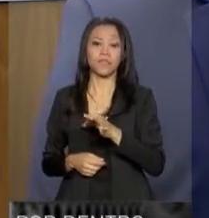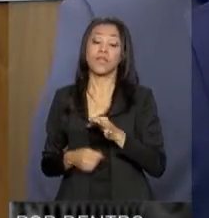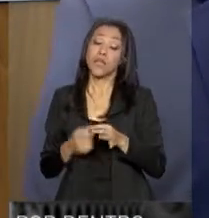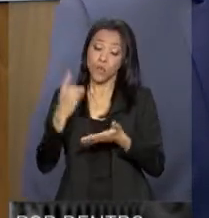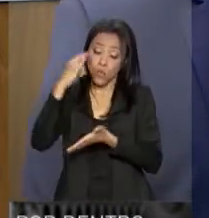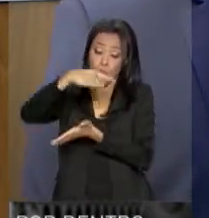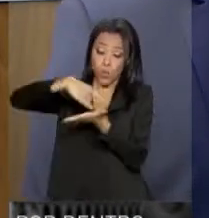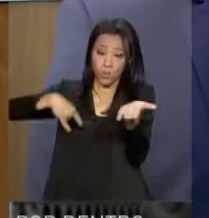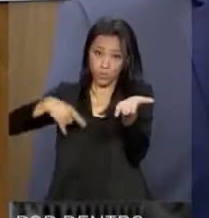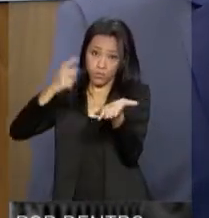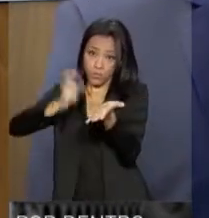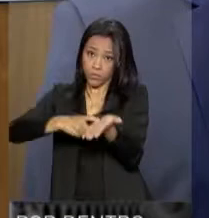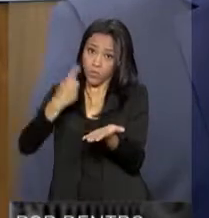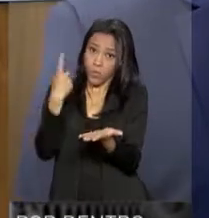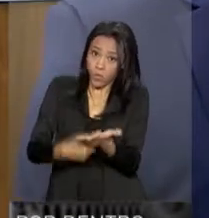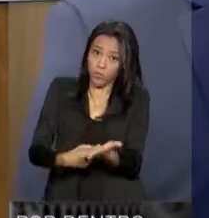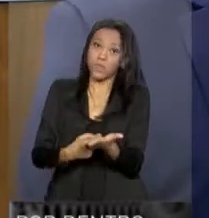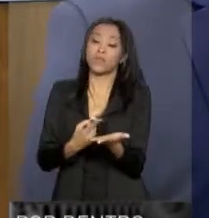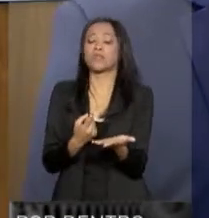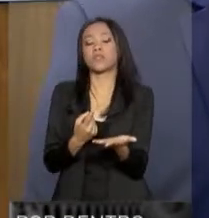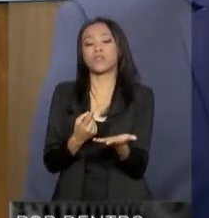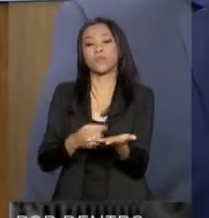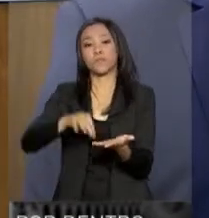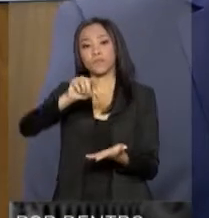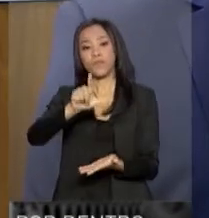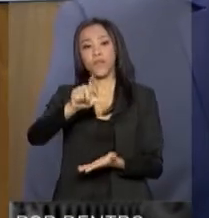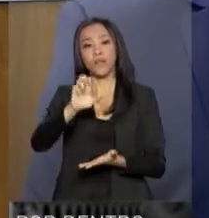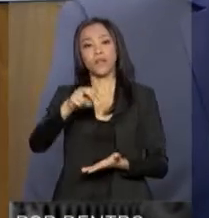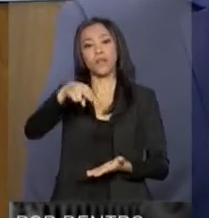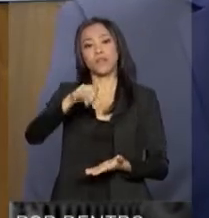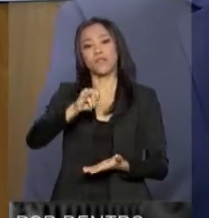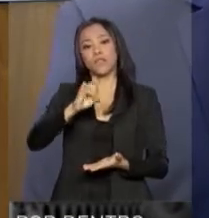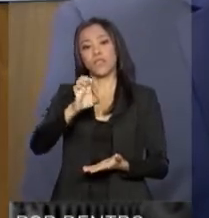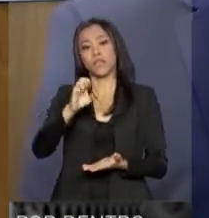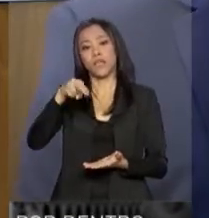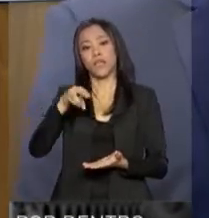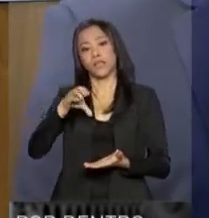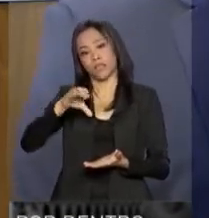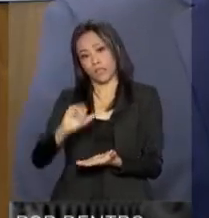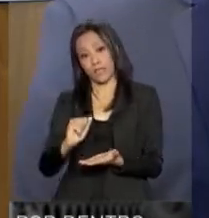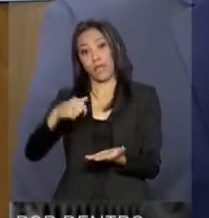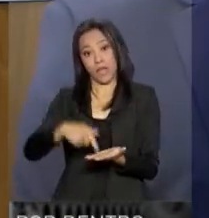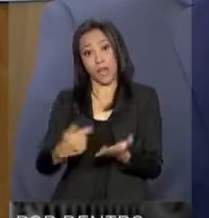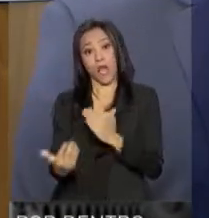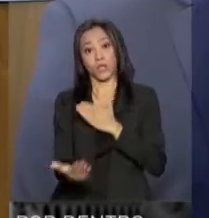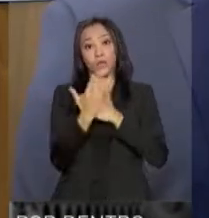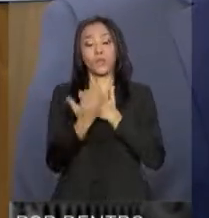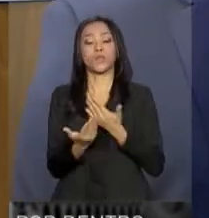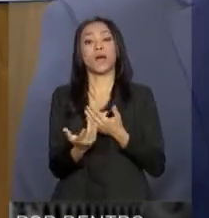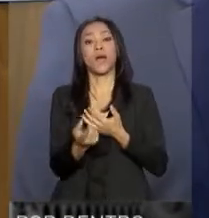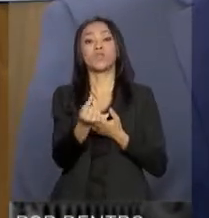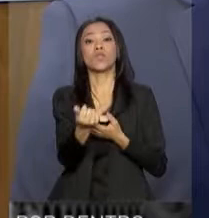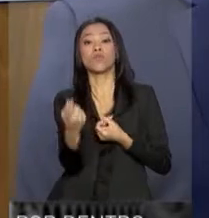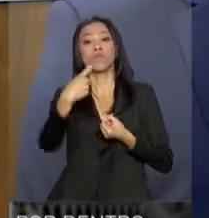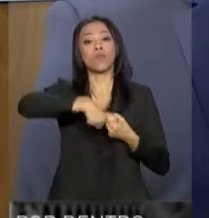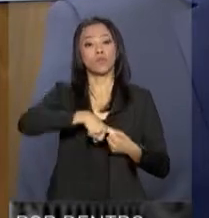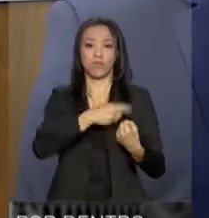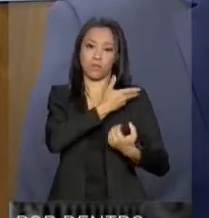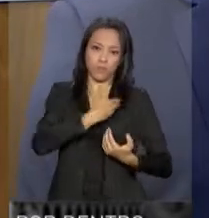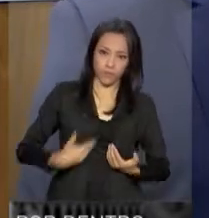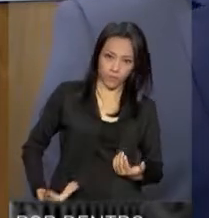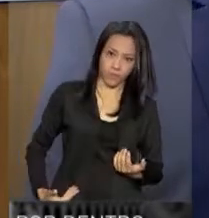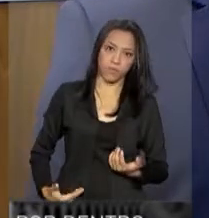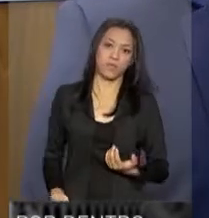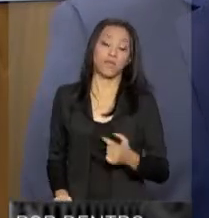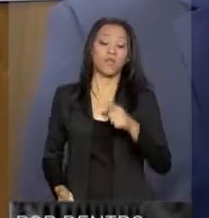isso como eu havia já comentado na na resposta anterior nós temos hoje um nível de recuperação